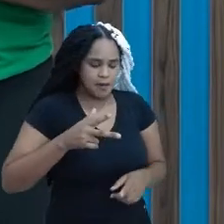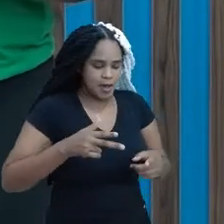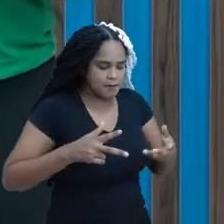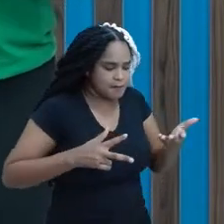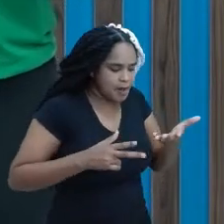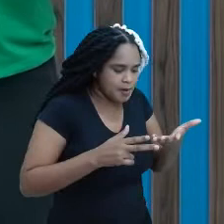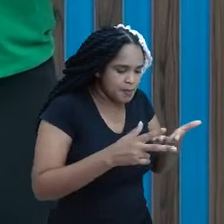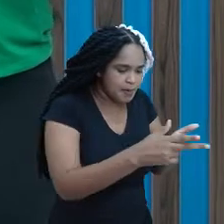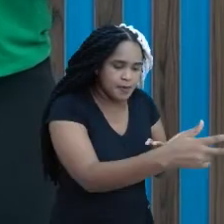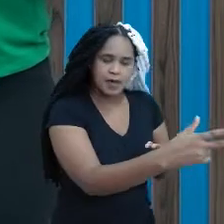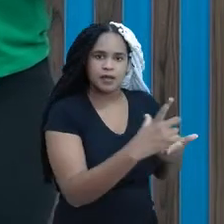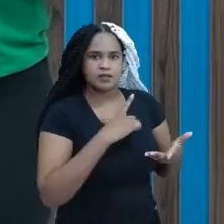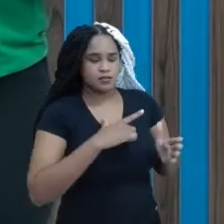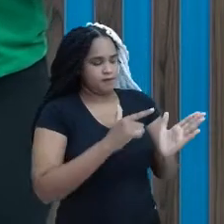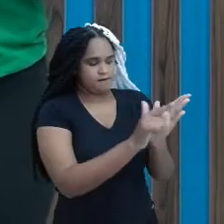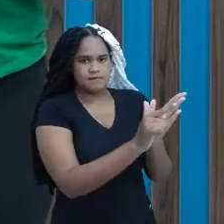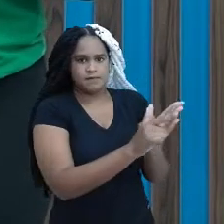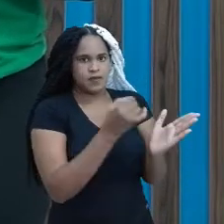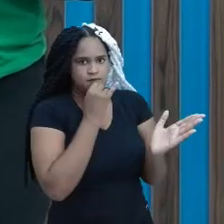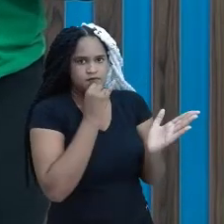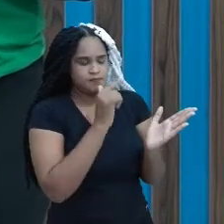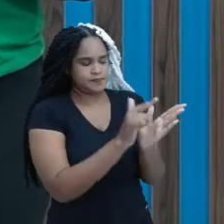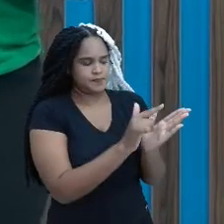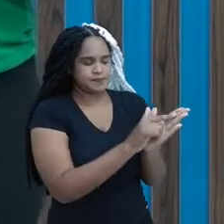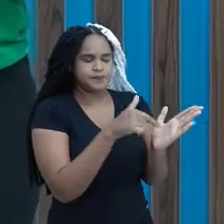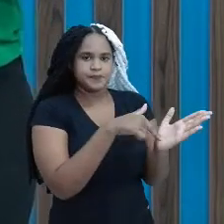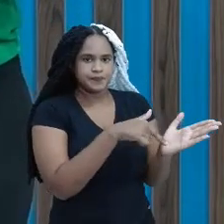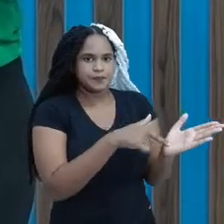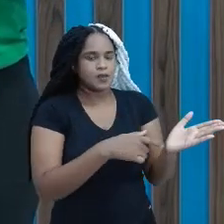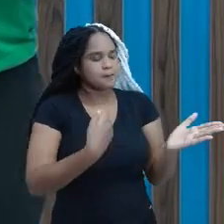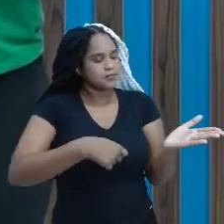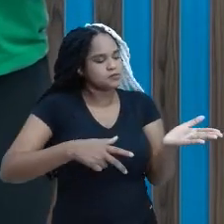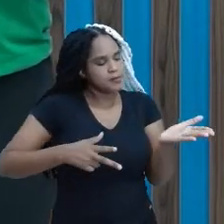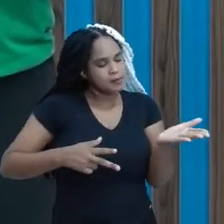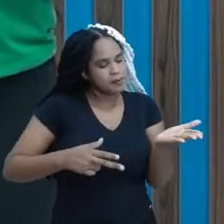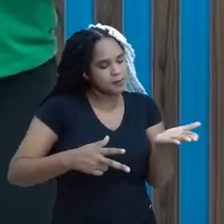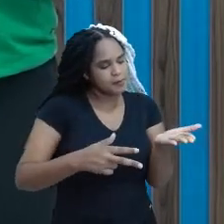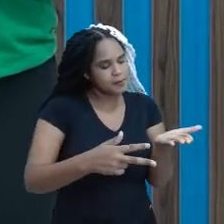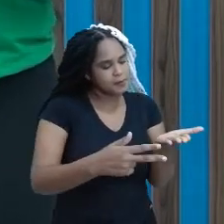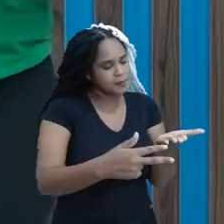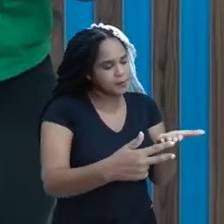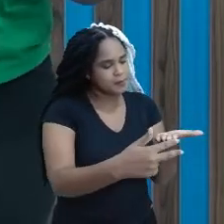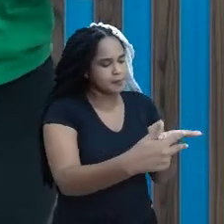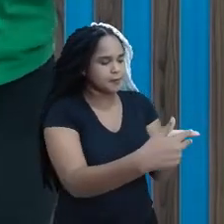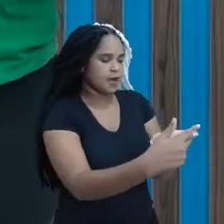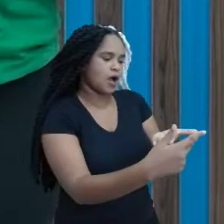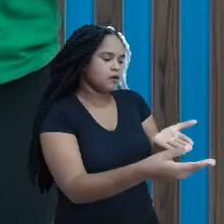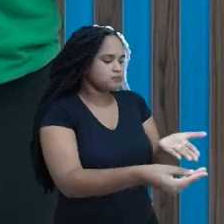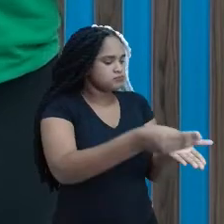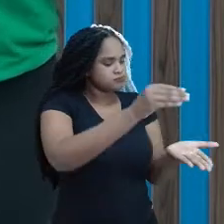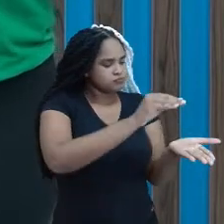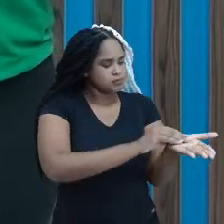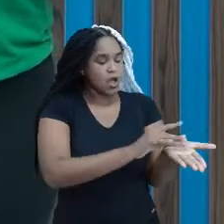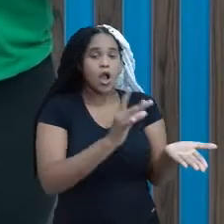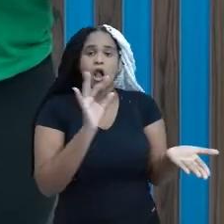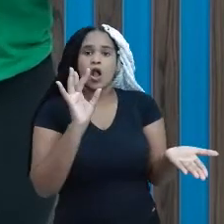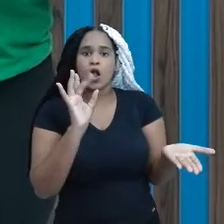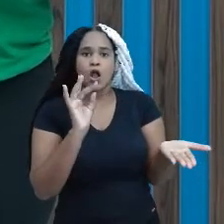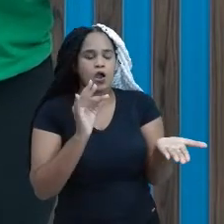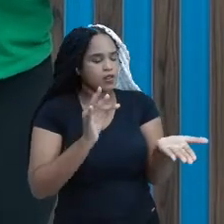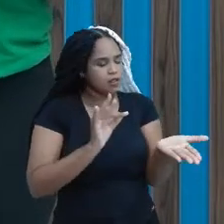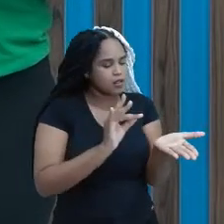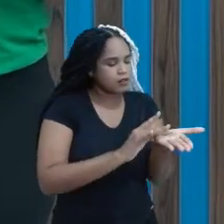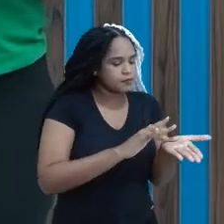recorta, tem uma flor para ser recortada. Então, ele só recorta a metade e cola e a professora faz